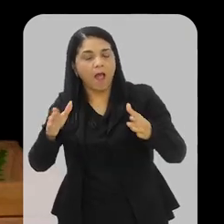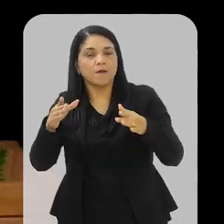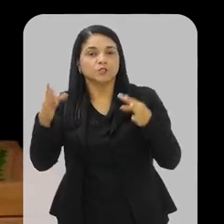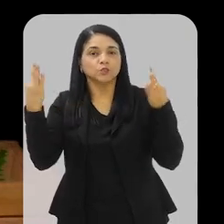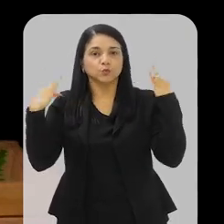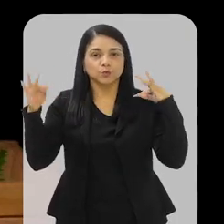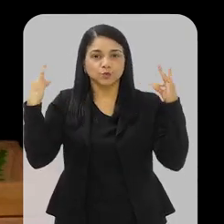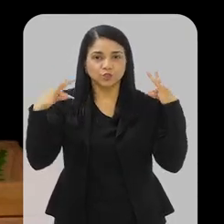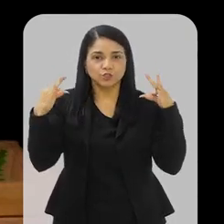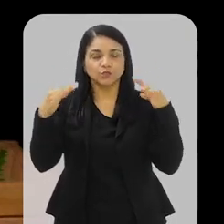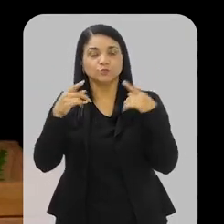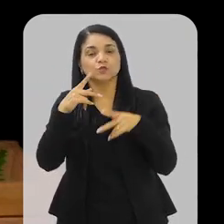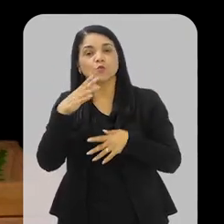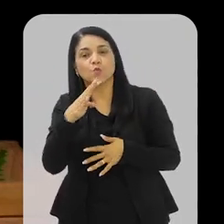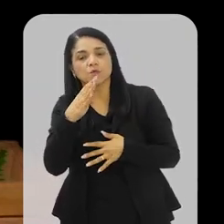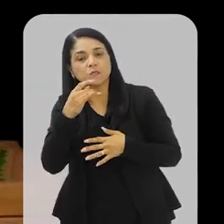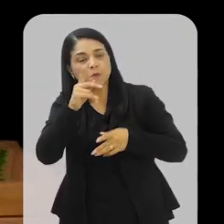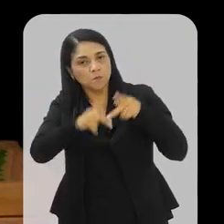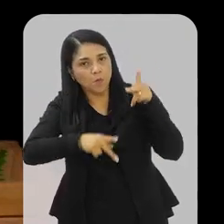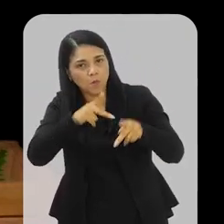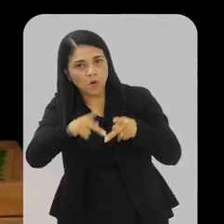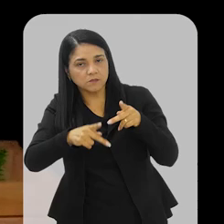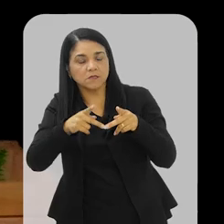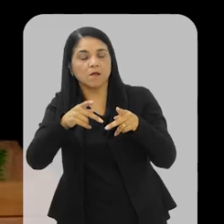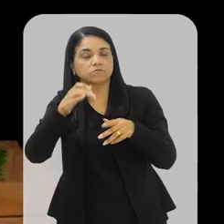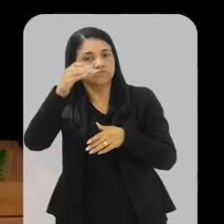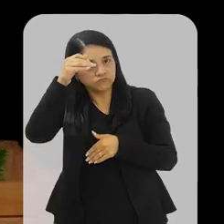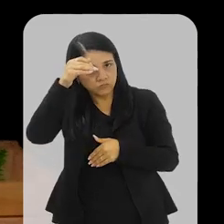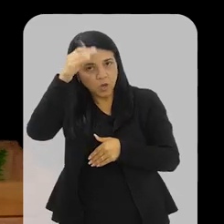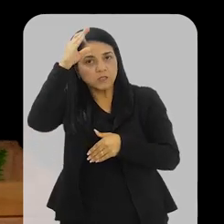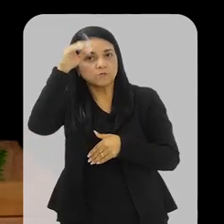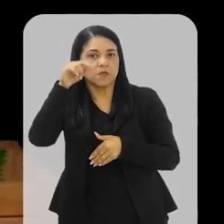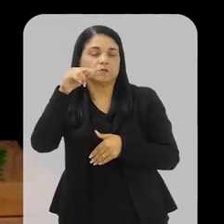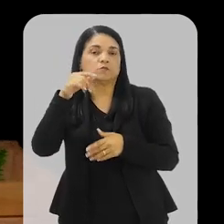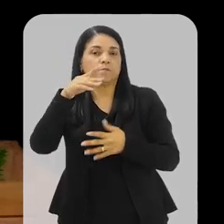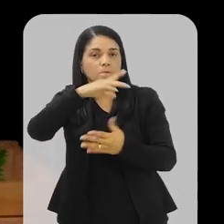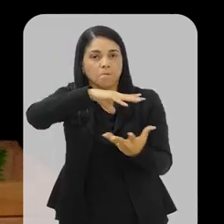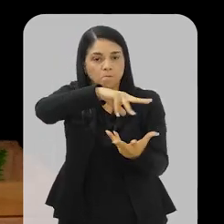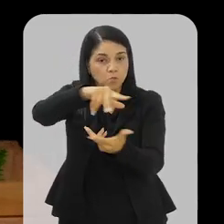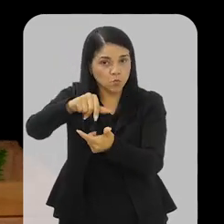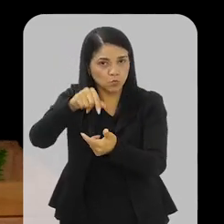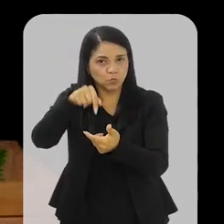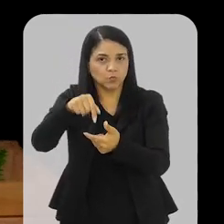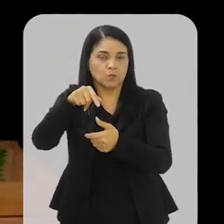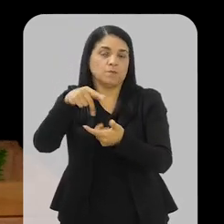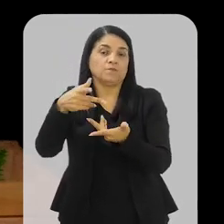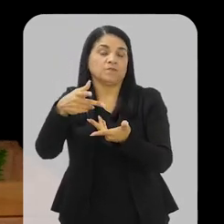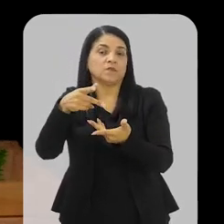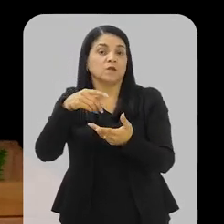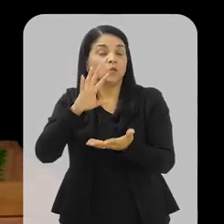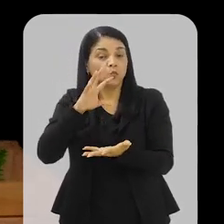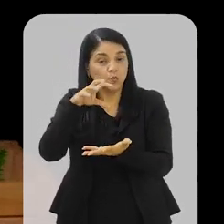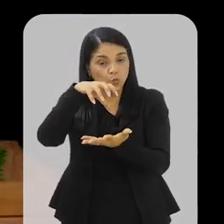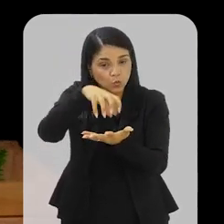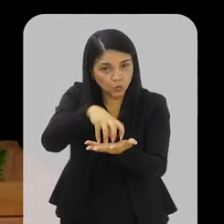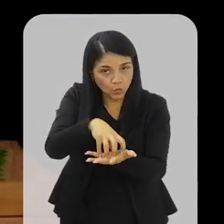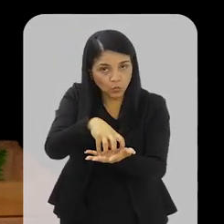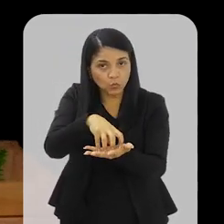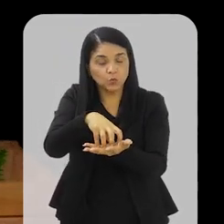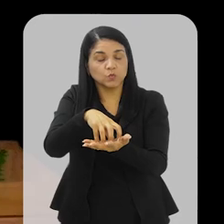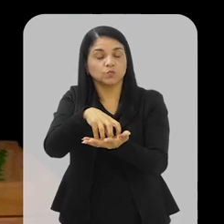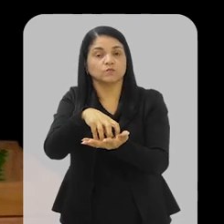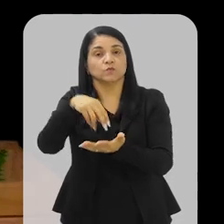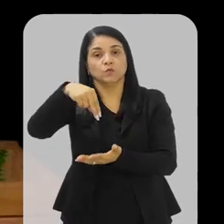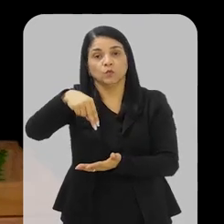conhecimento do Povo eh de outros países Então essa importância de trazermos o núcleo internacional paraa